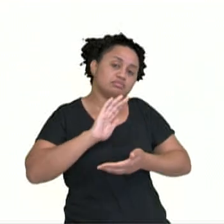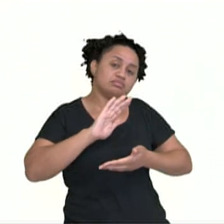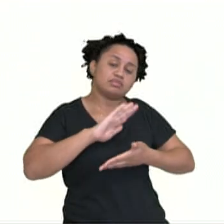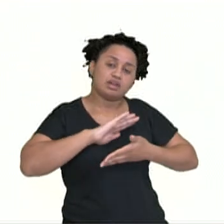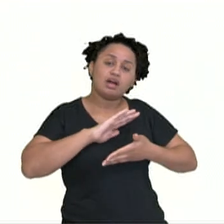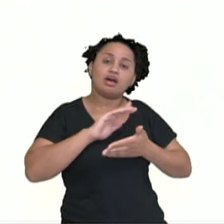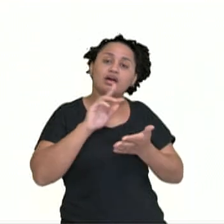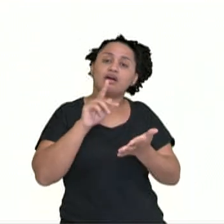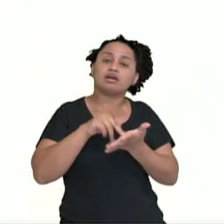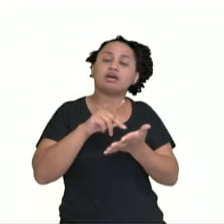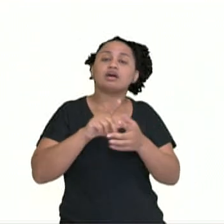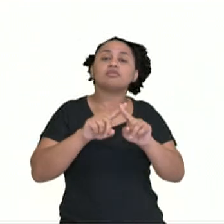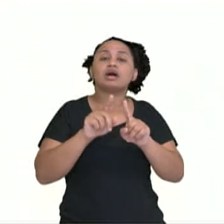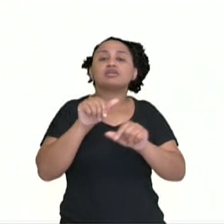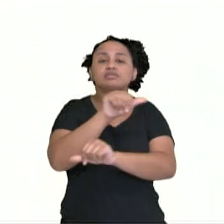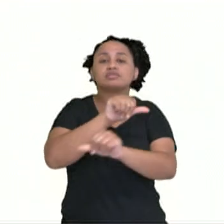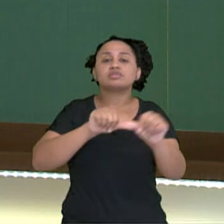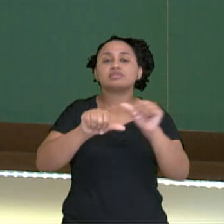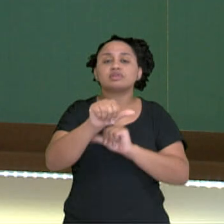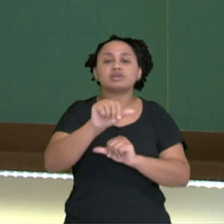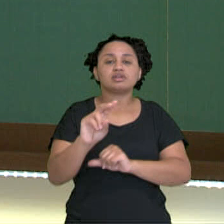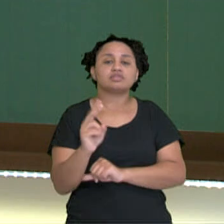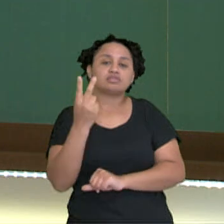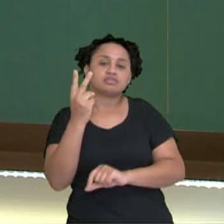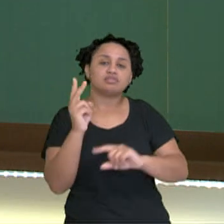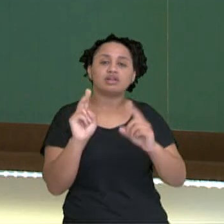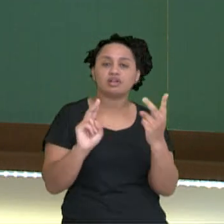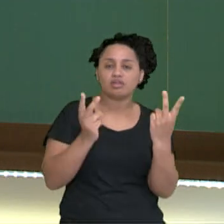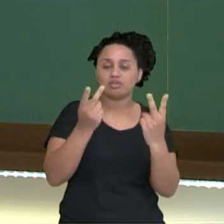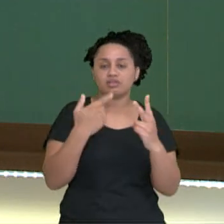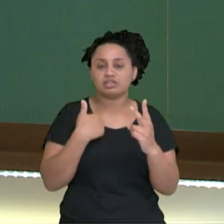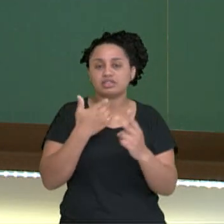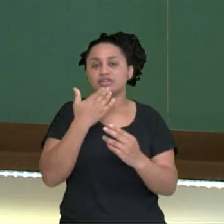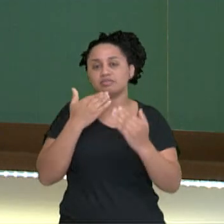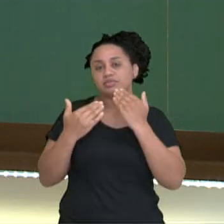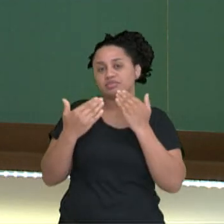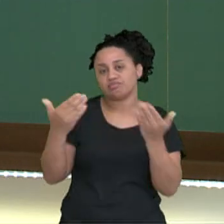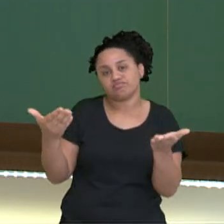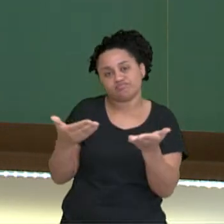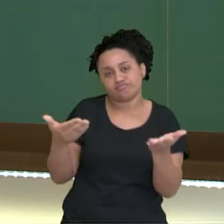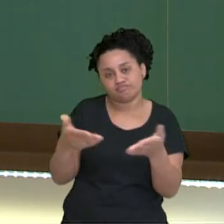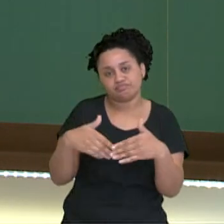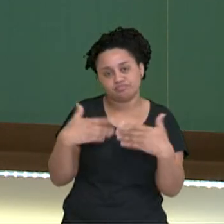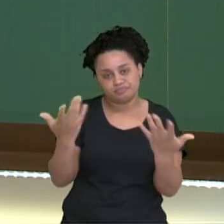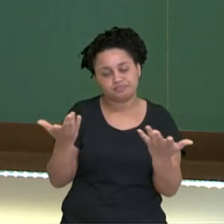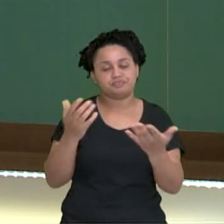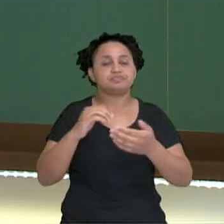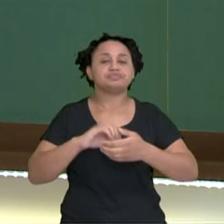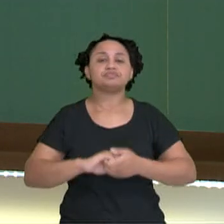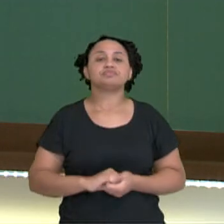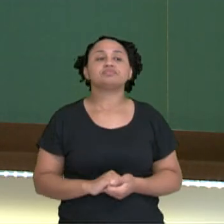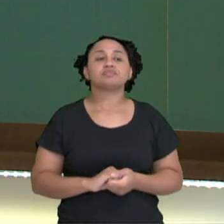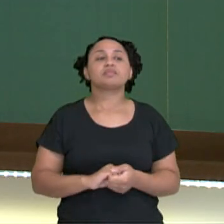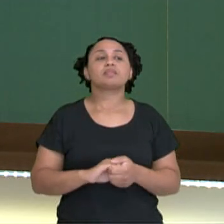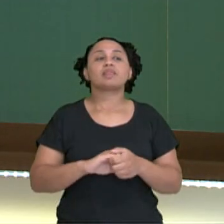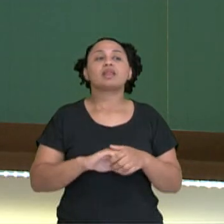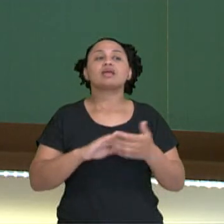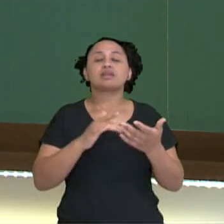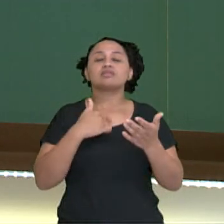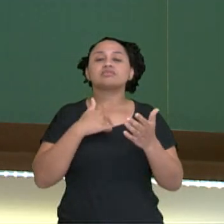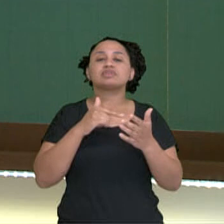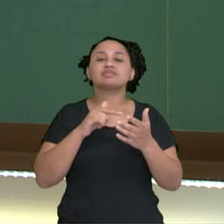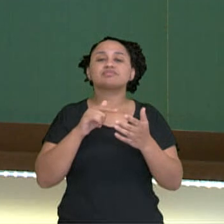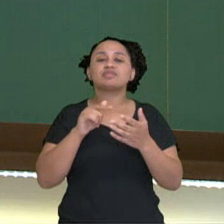trocando aqui os valores, ajustando os valores que são cobrados atualmente, tá bom? Então, é aquela